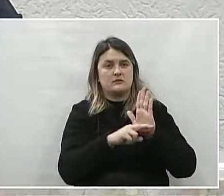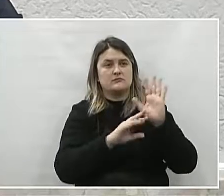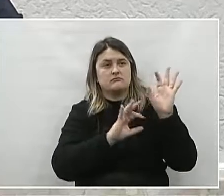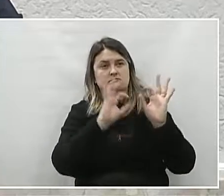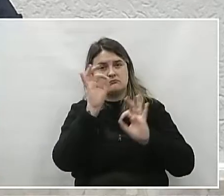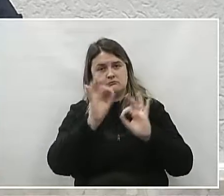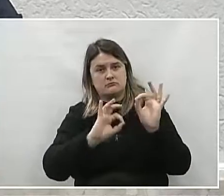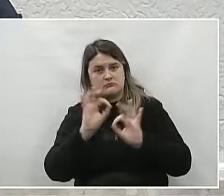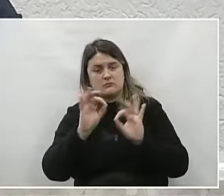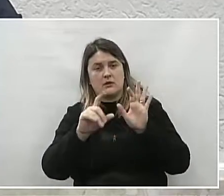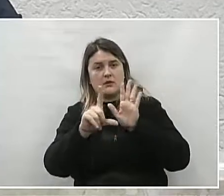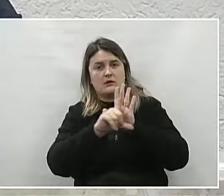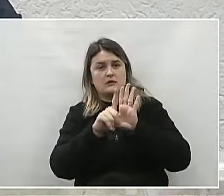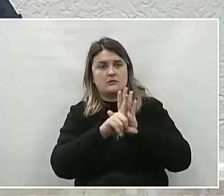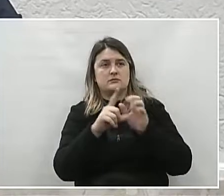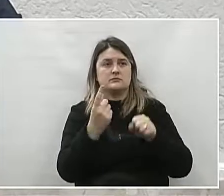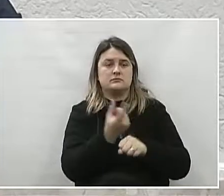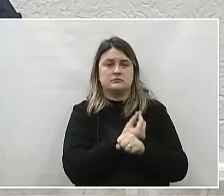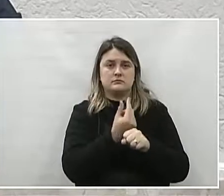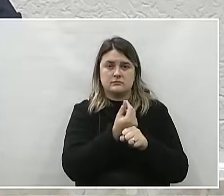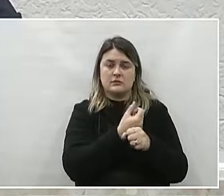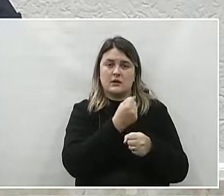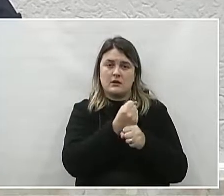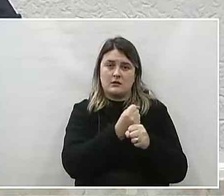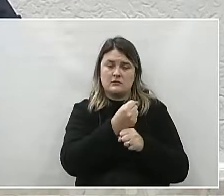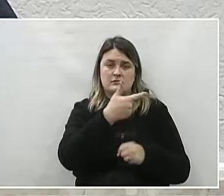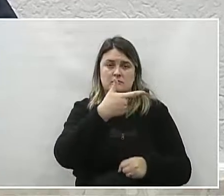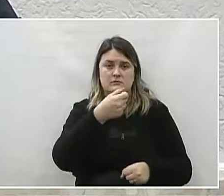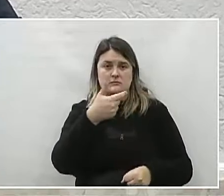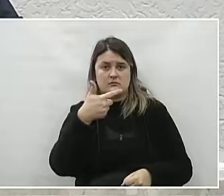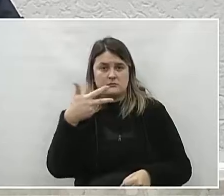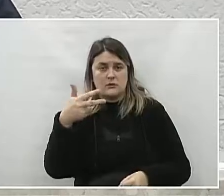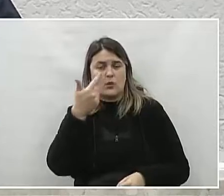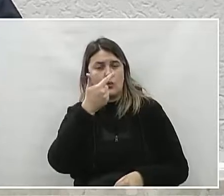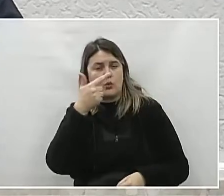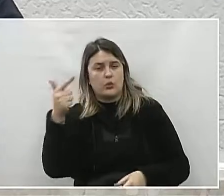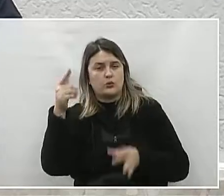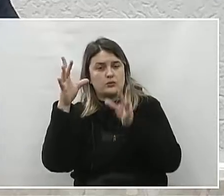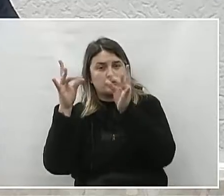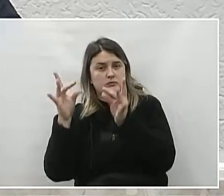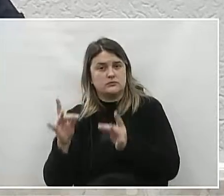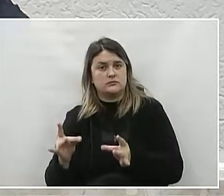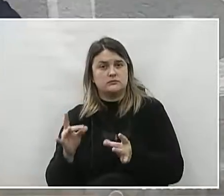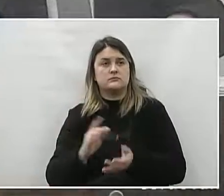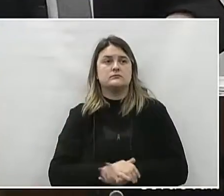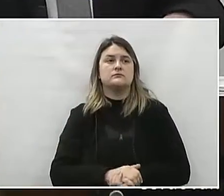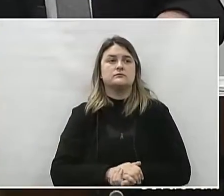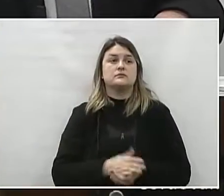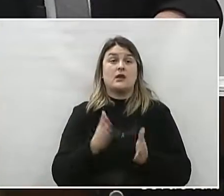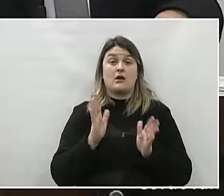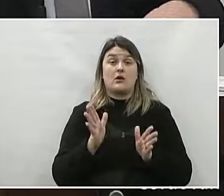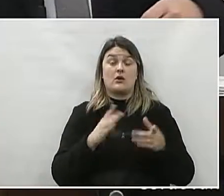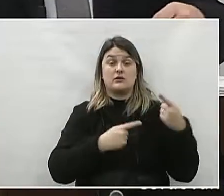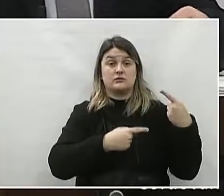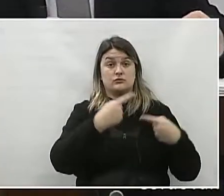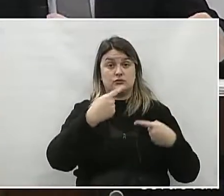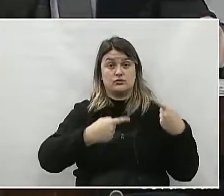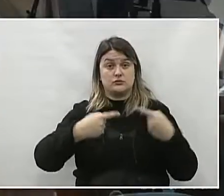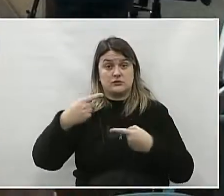elaboração da lei orçamentária para o exercício de 2023 e da outras providências. Em discussão.